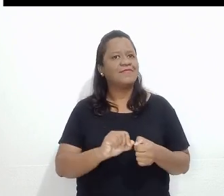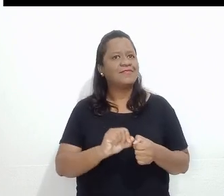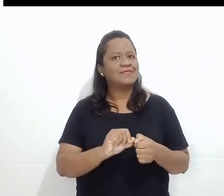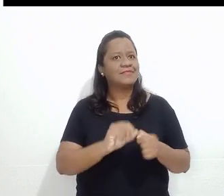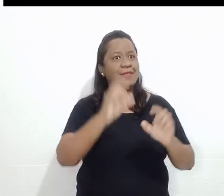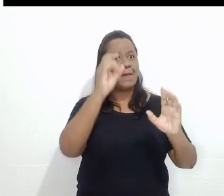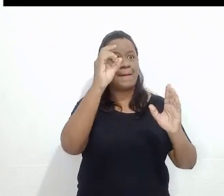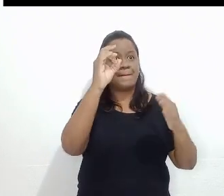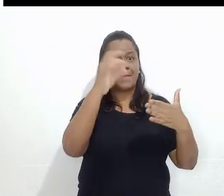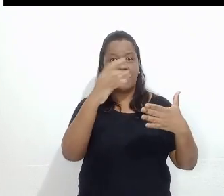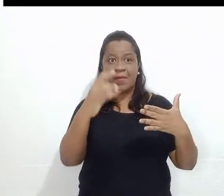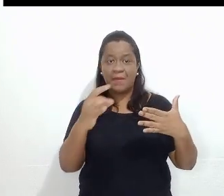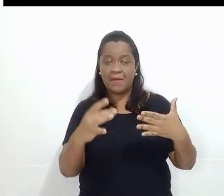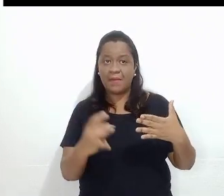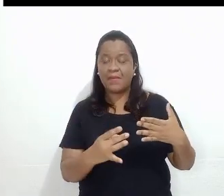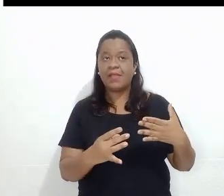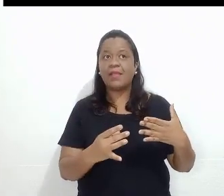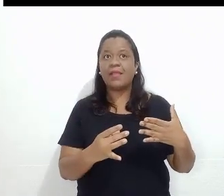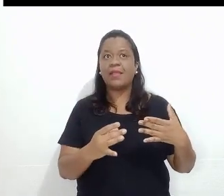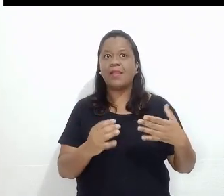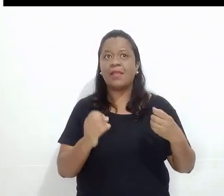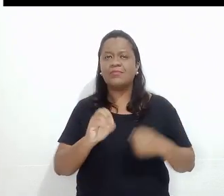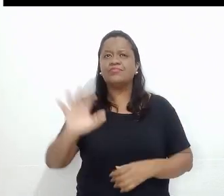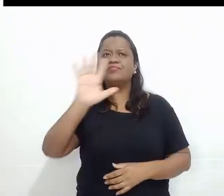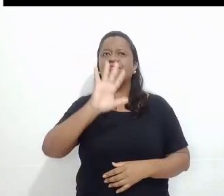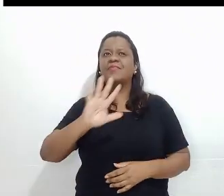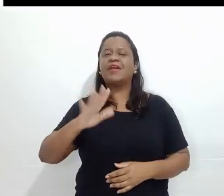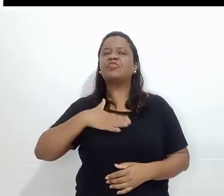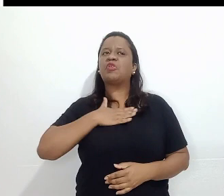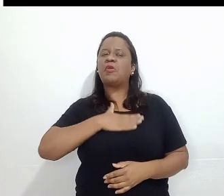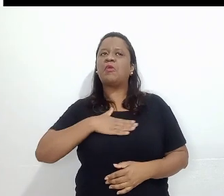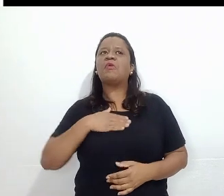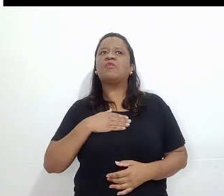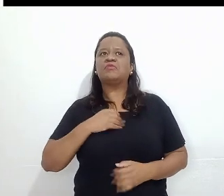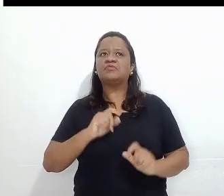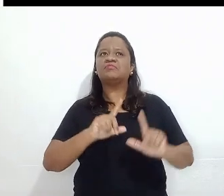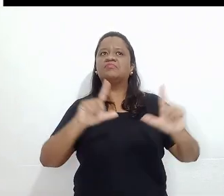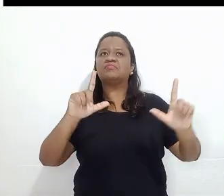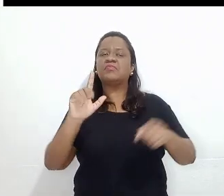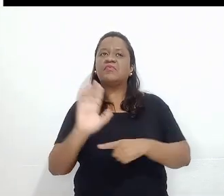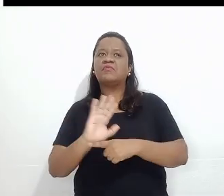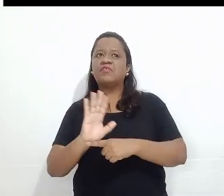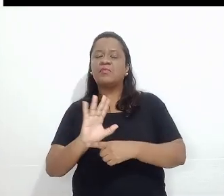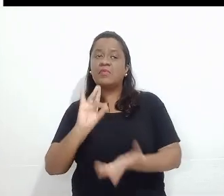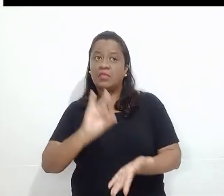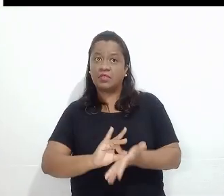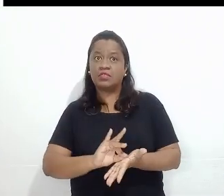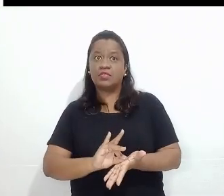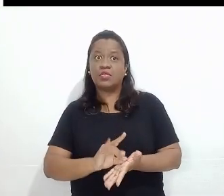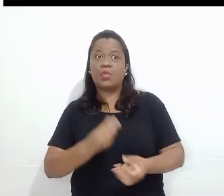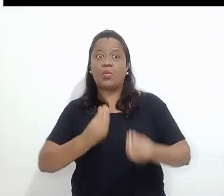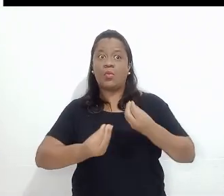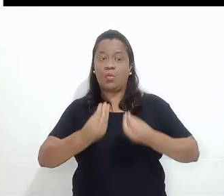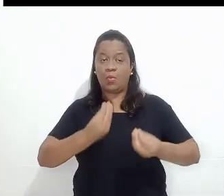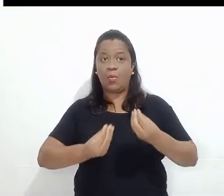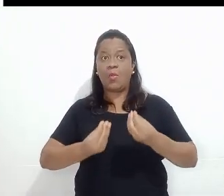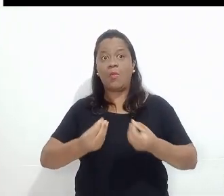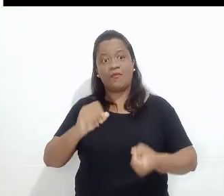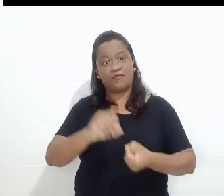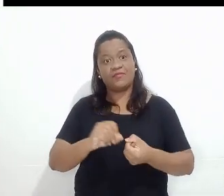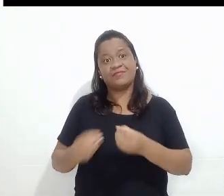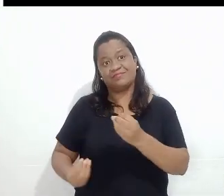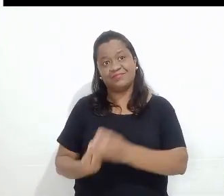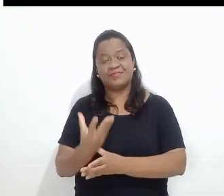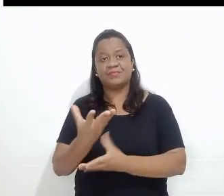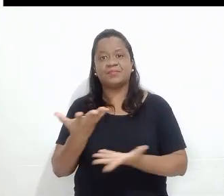aquilo que você gosta e com a realidade daquele filme, do jeito que aquele filme foi feito. Então, com o vídeo assist é a